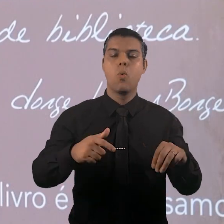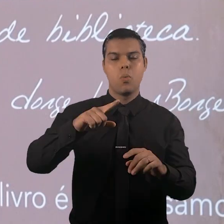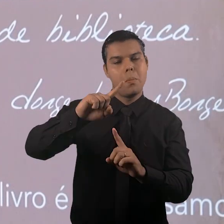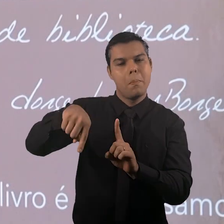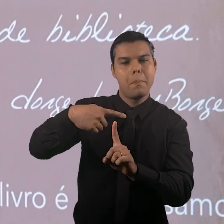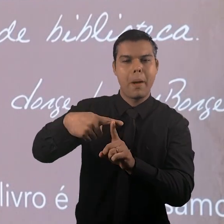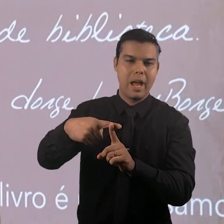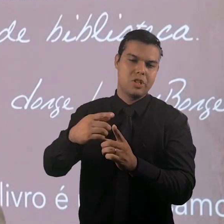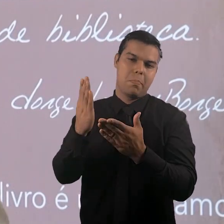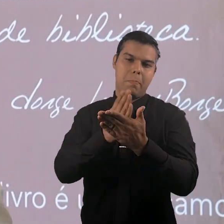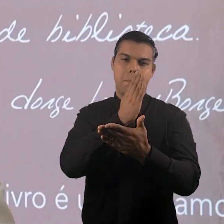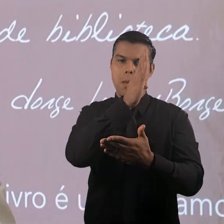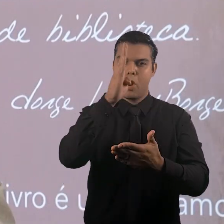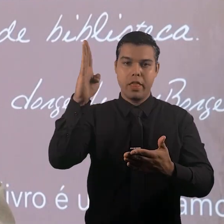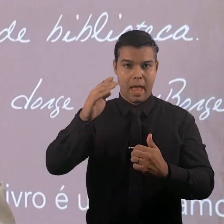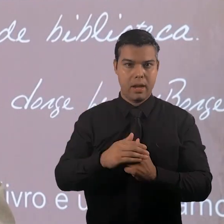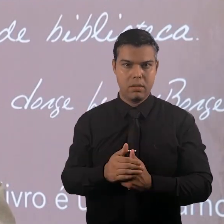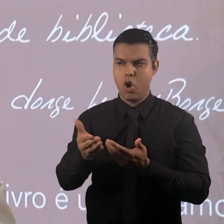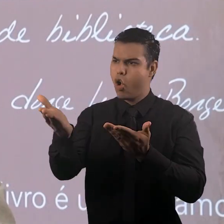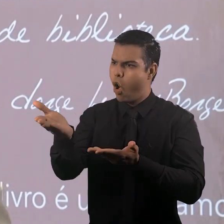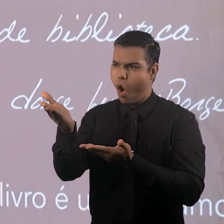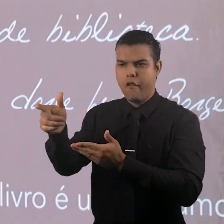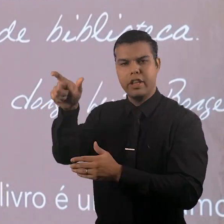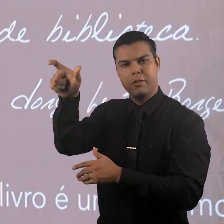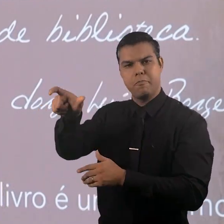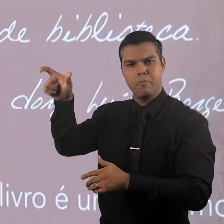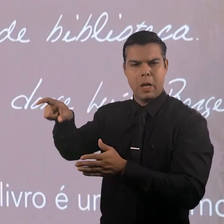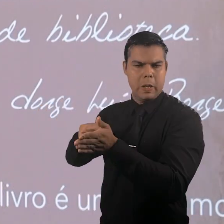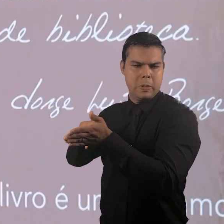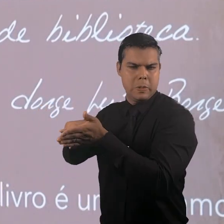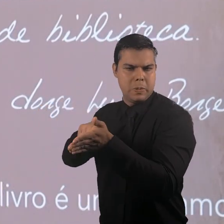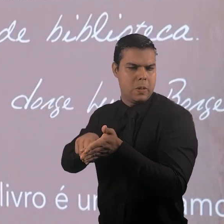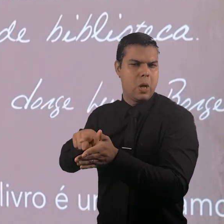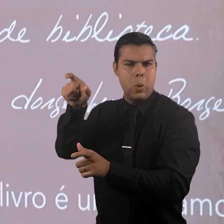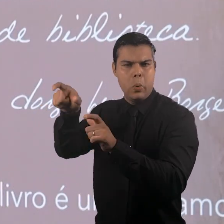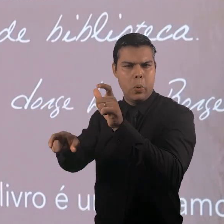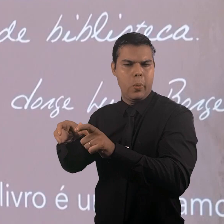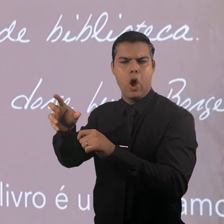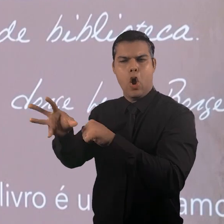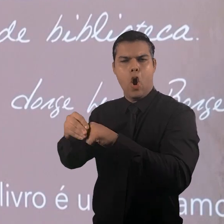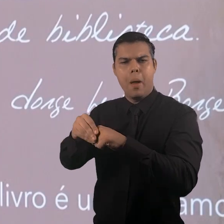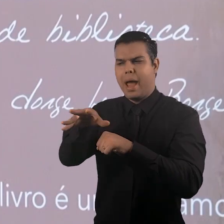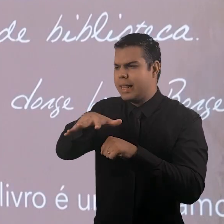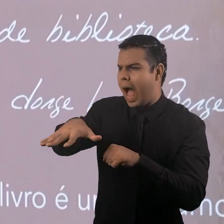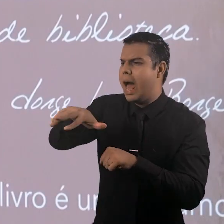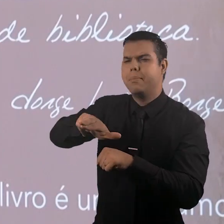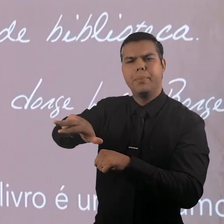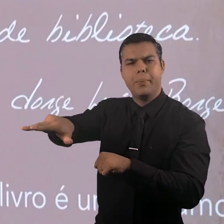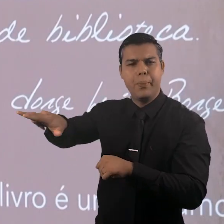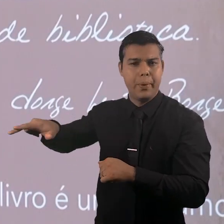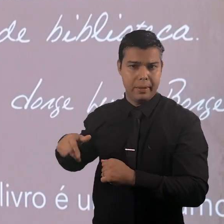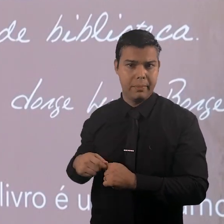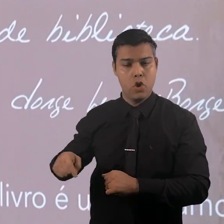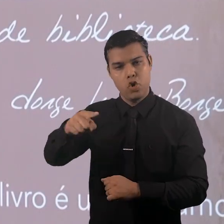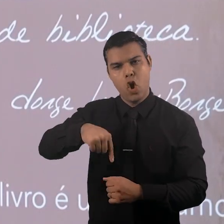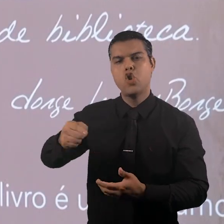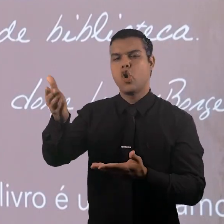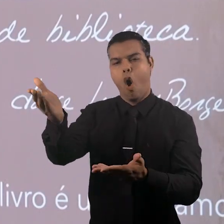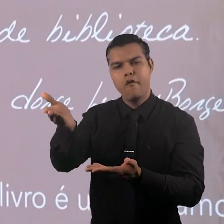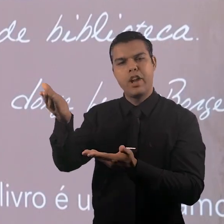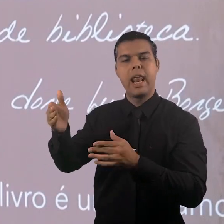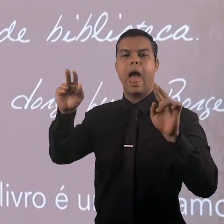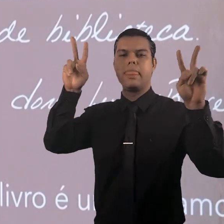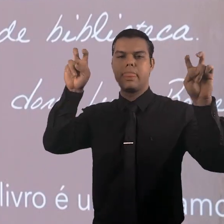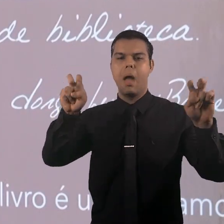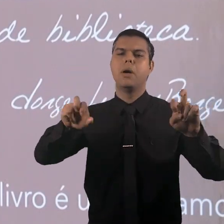Escola. Nossos convidados são especialistas e estudiosos de diferentes áreas do conhecimento e em cada episódio nós temos um